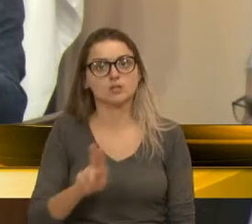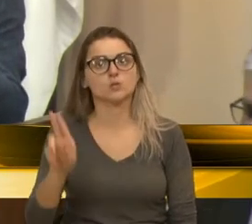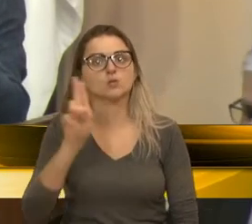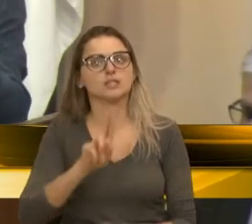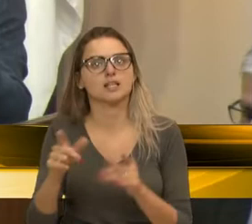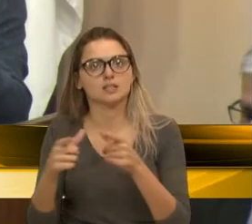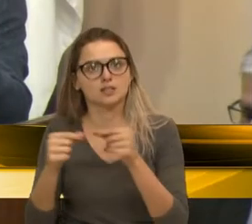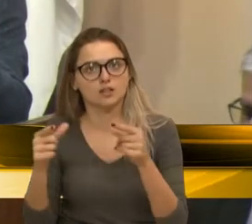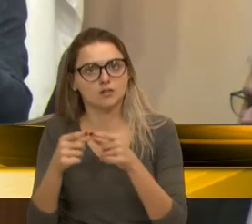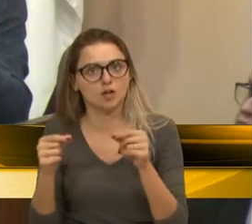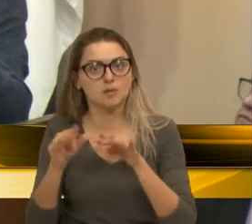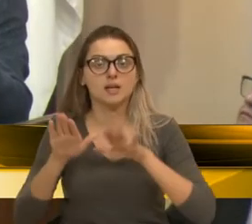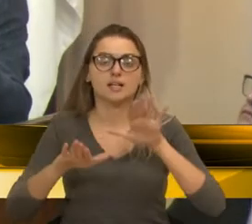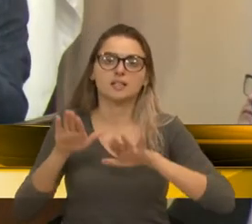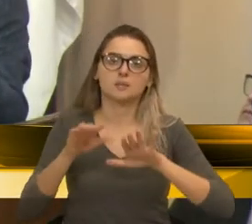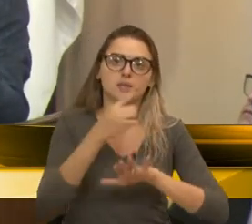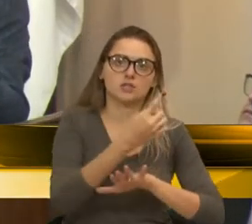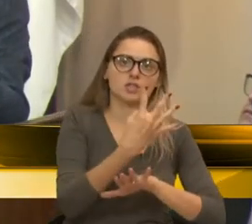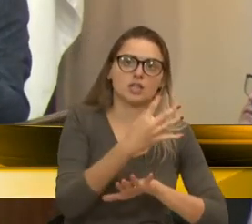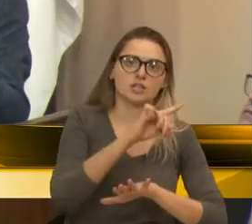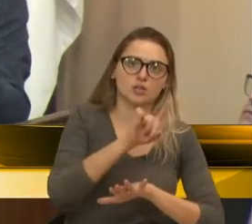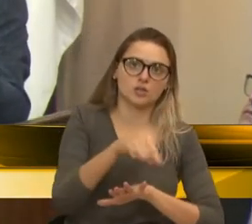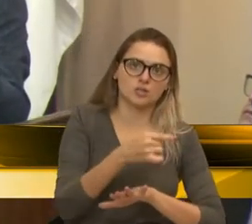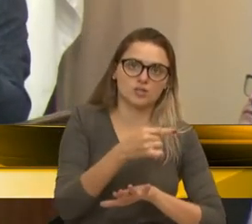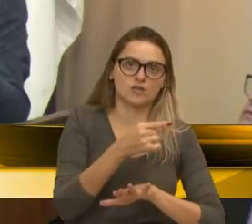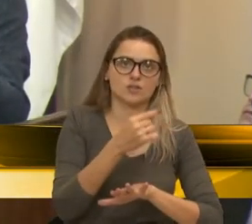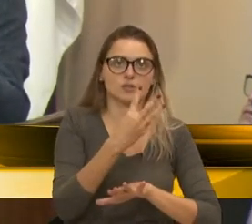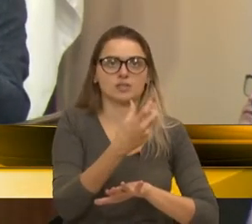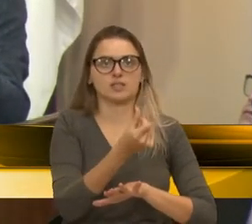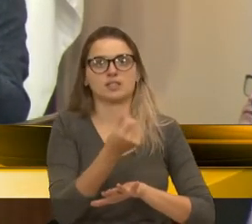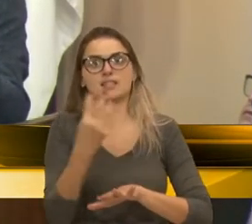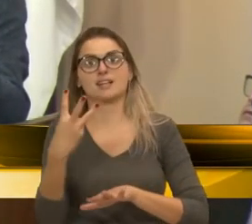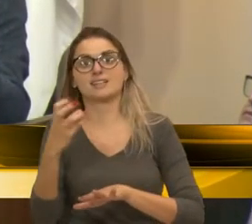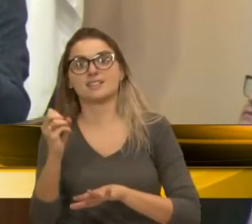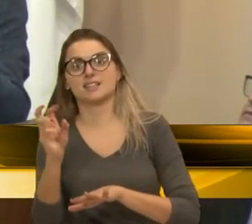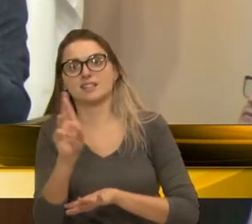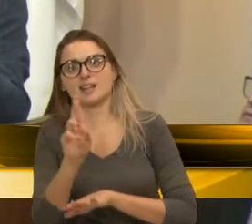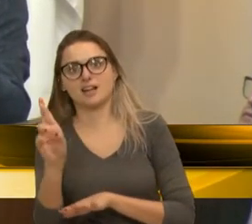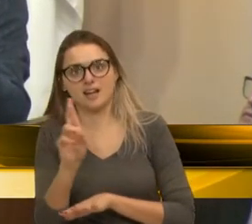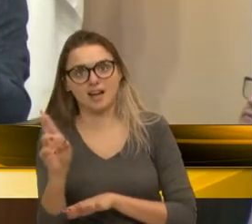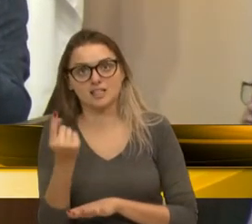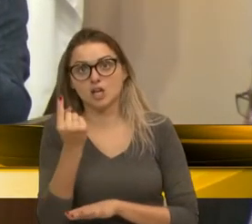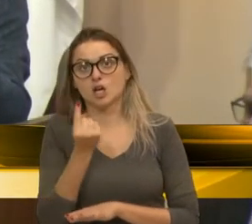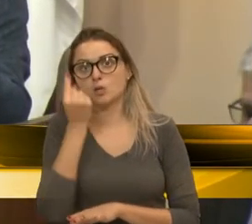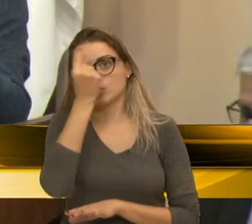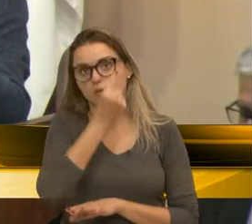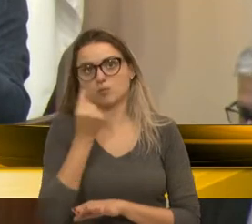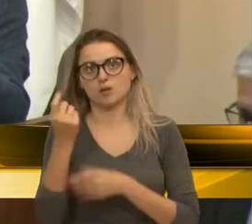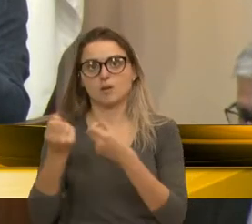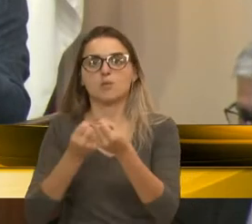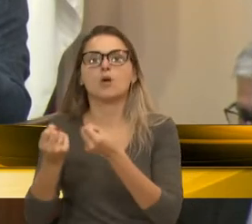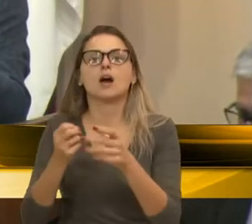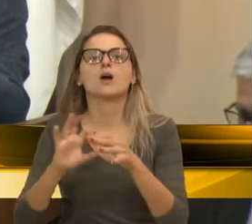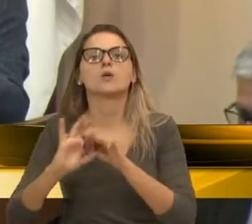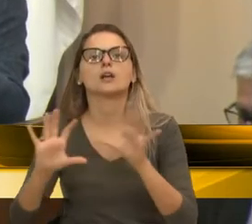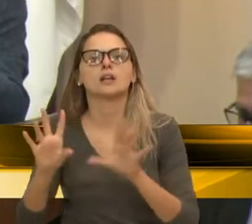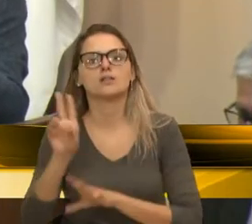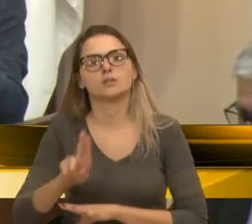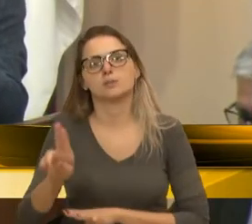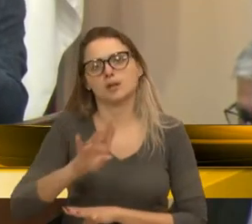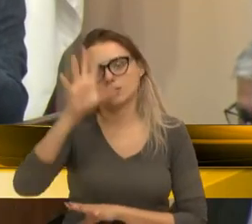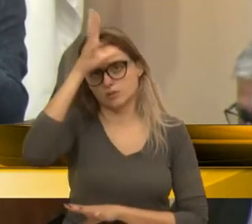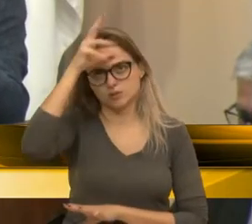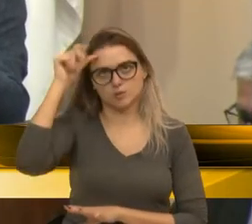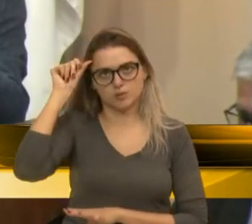fórmula, variam de 14,36 a 30,01 por hora, por cada veículo à disposição. Isto